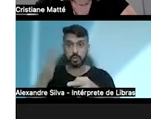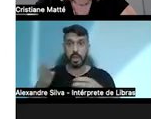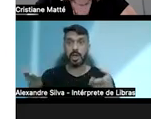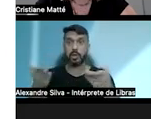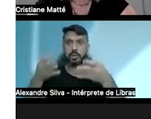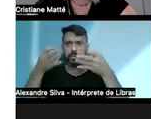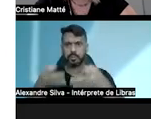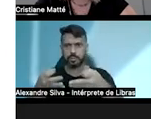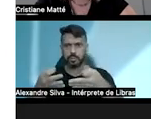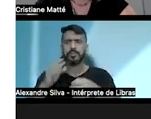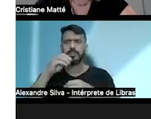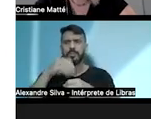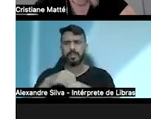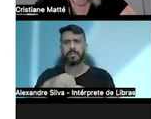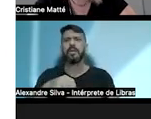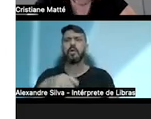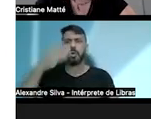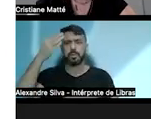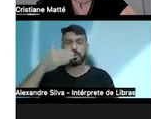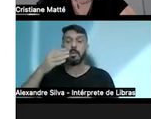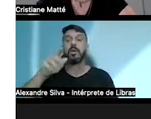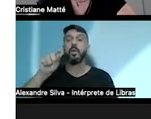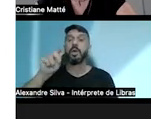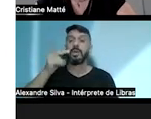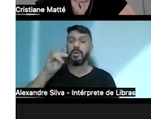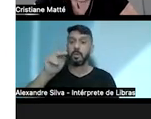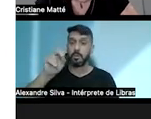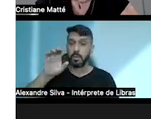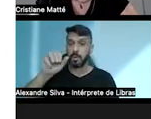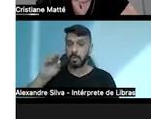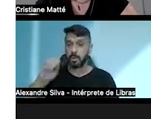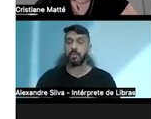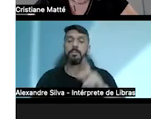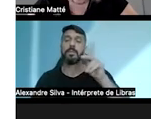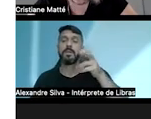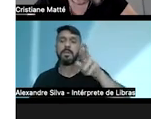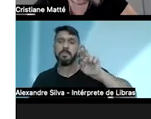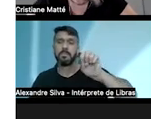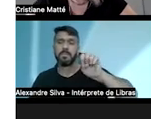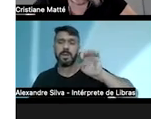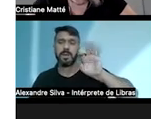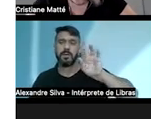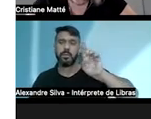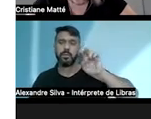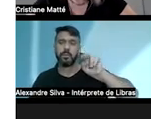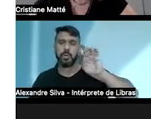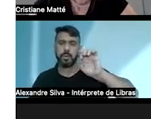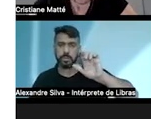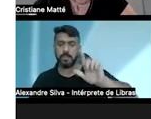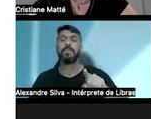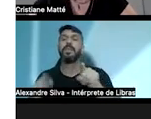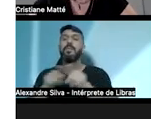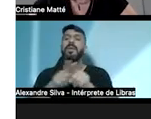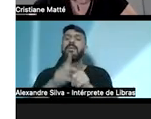córtex pré-frontal, quanto em hipocampo. Depois a gente foi avaliar a atividade de algumas enzimas da